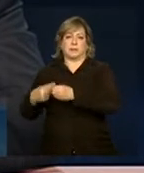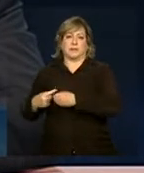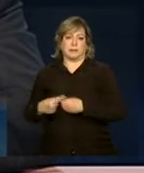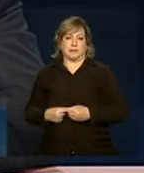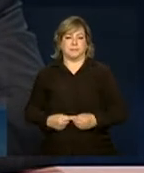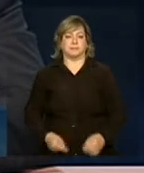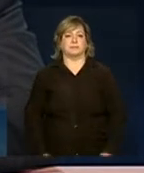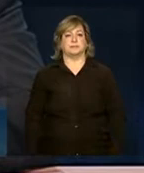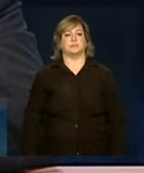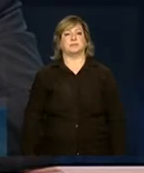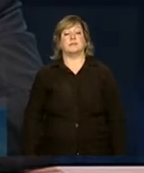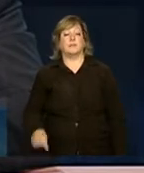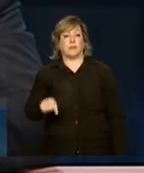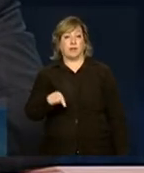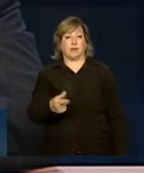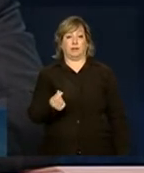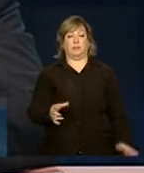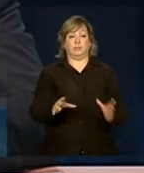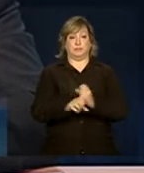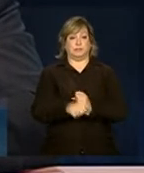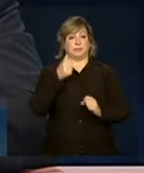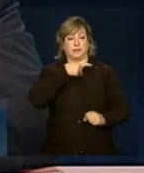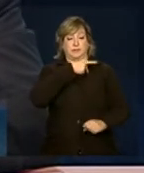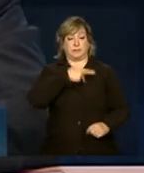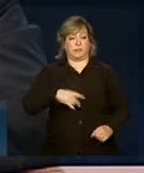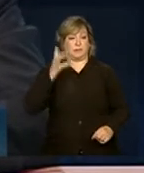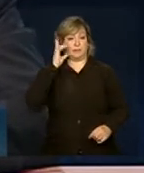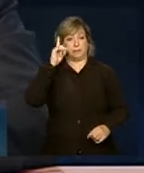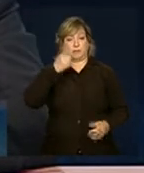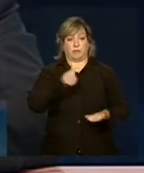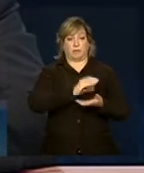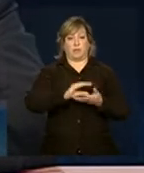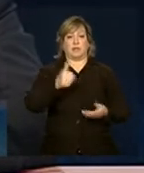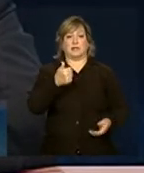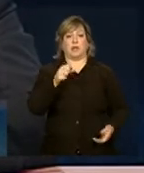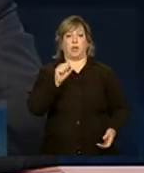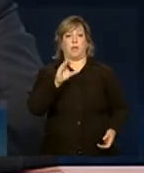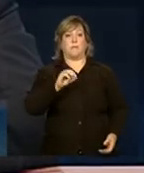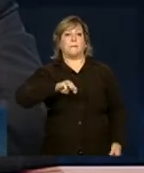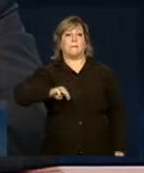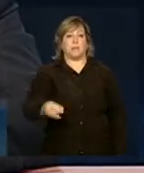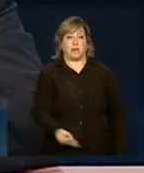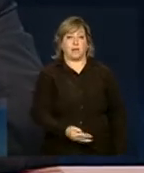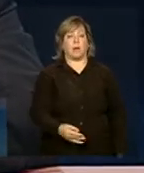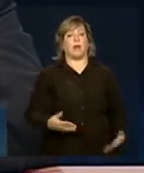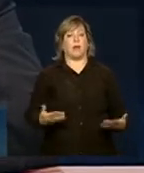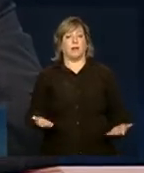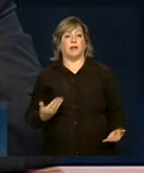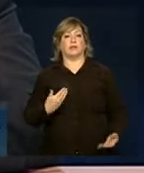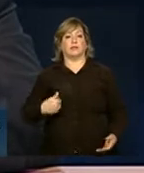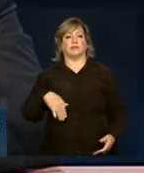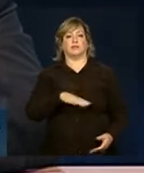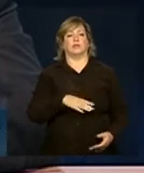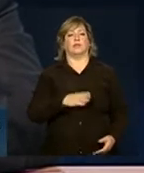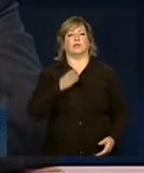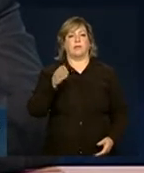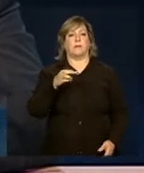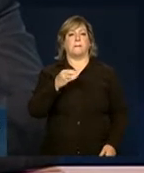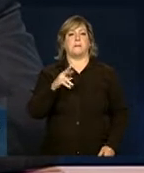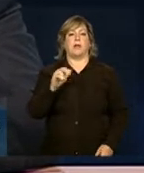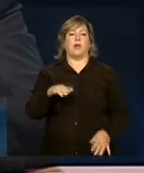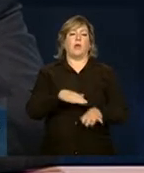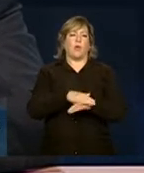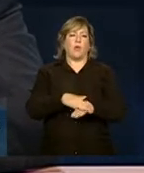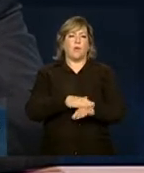com os recursos que a presidente mandou colocar no pacto e 180 milhões aí nós pomos lá na mira